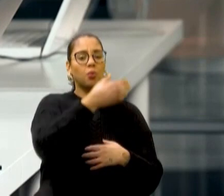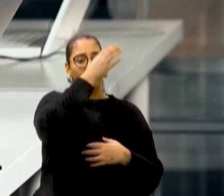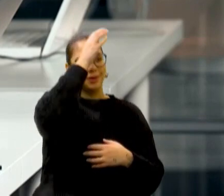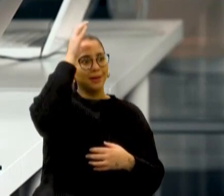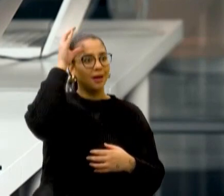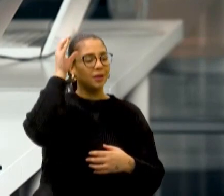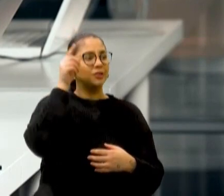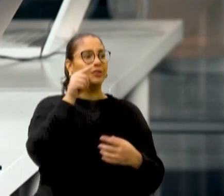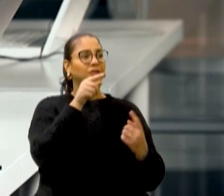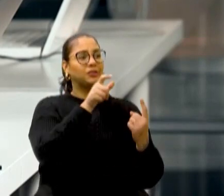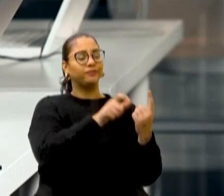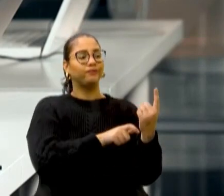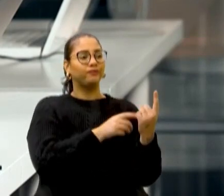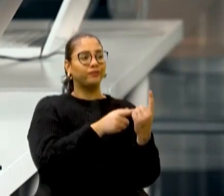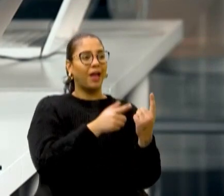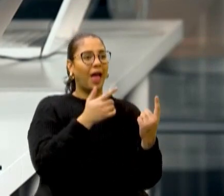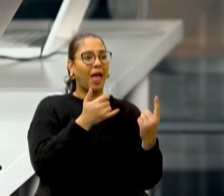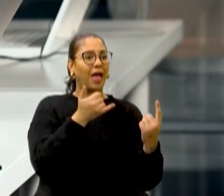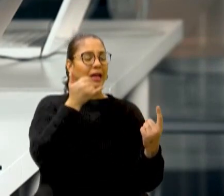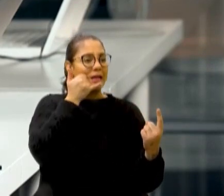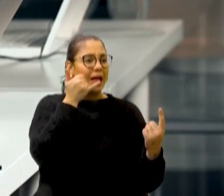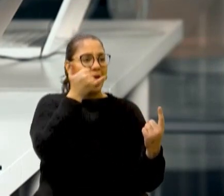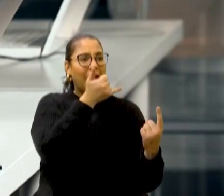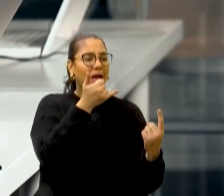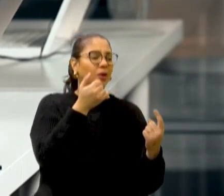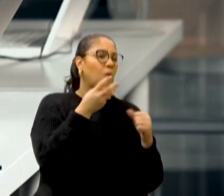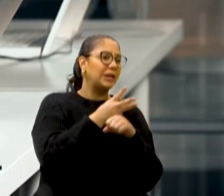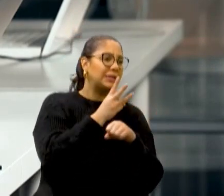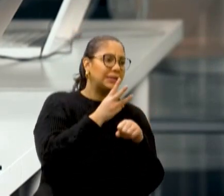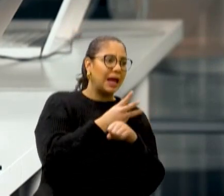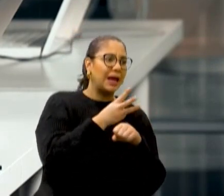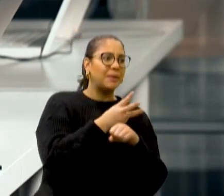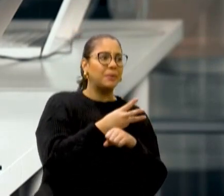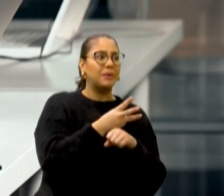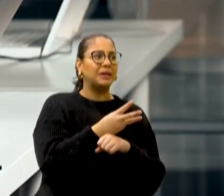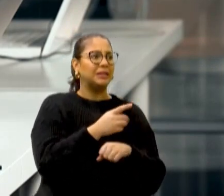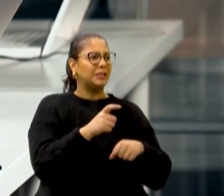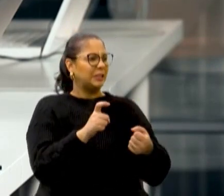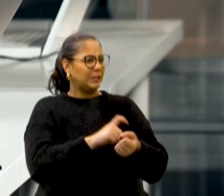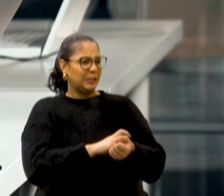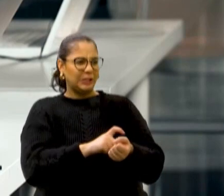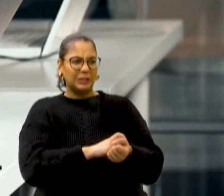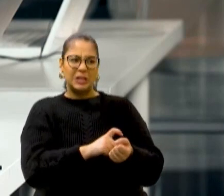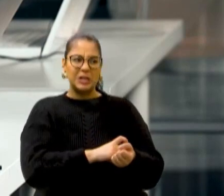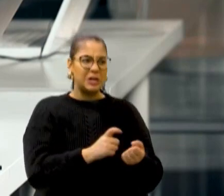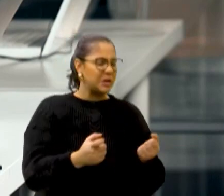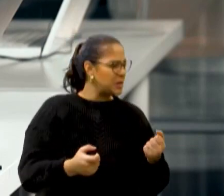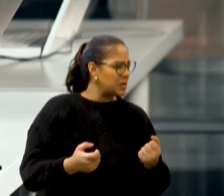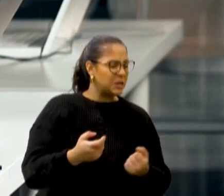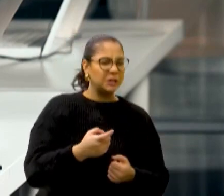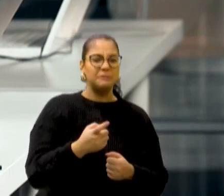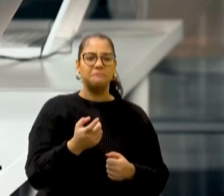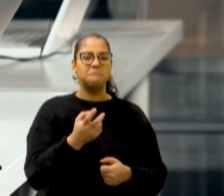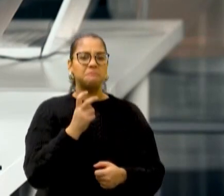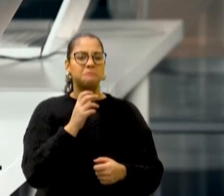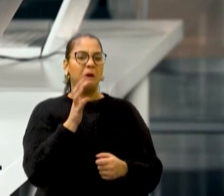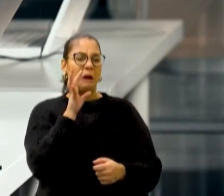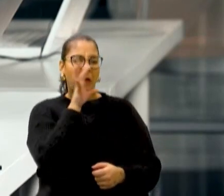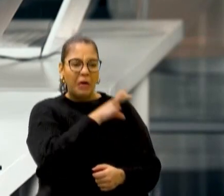a um cliente que atende o telefone ou WhatsApp enfim de forma ríspida